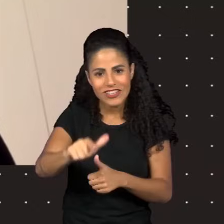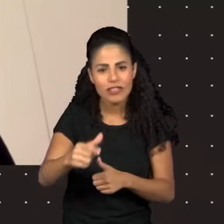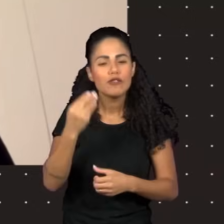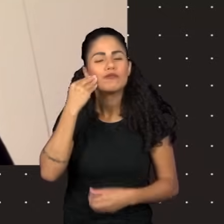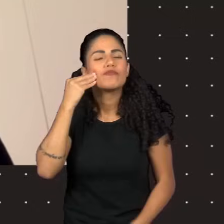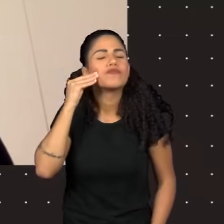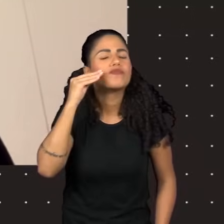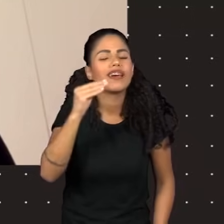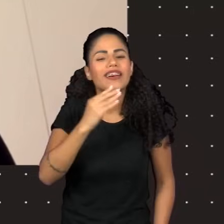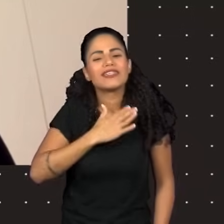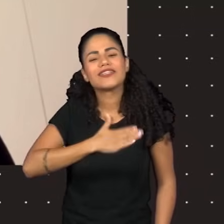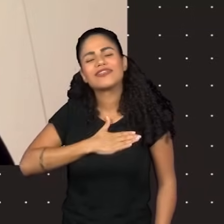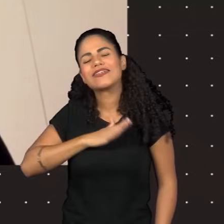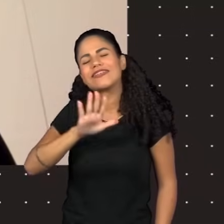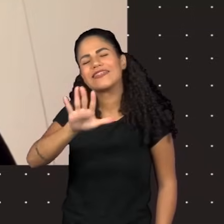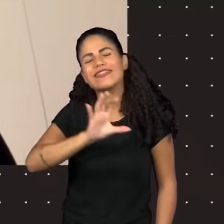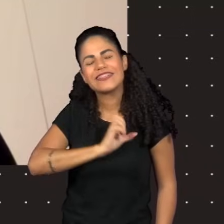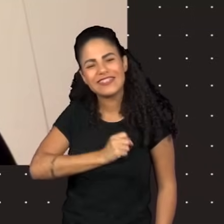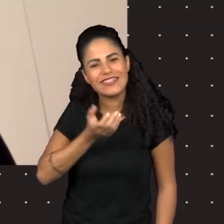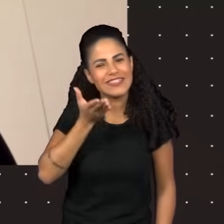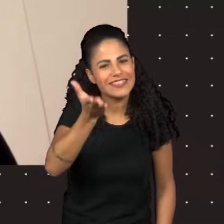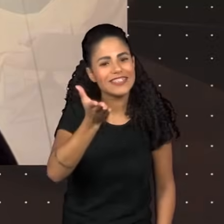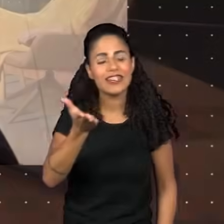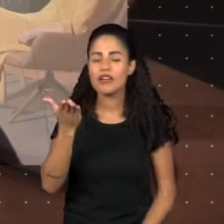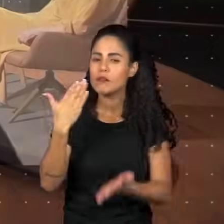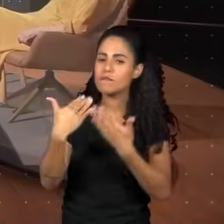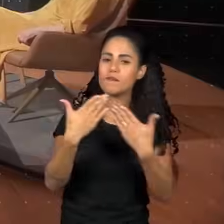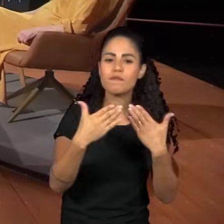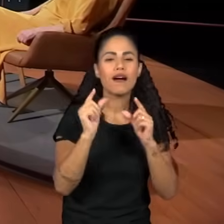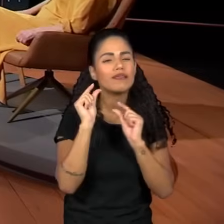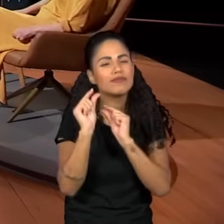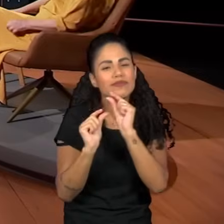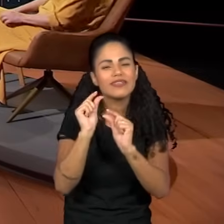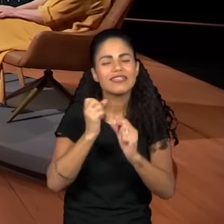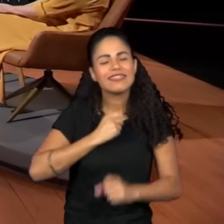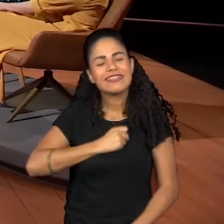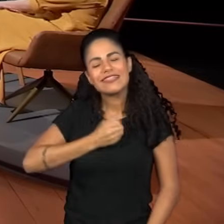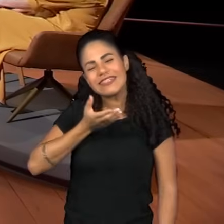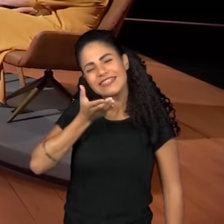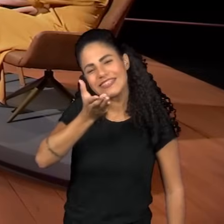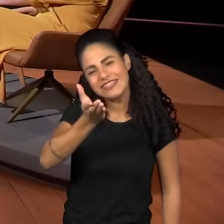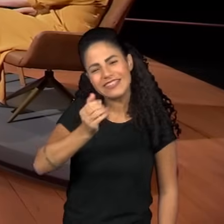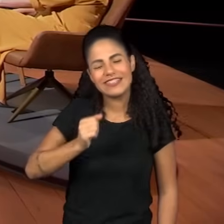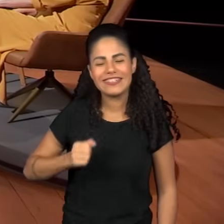adoro e feliz de estar aqui podendo falar com você um pouquinho e matando um pouquinho a saudade.